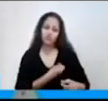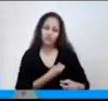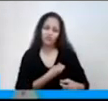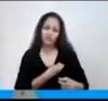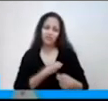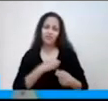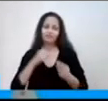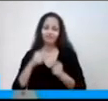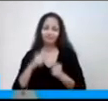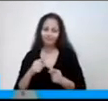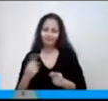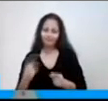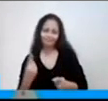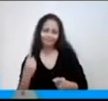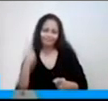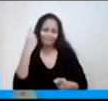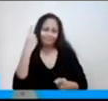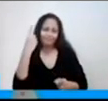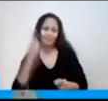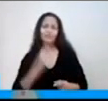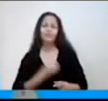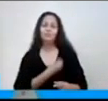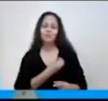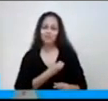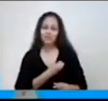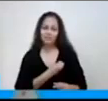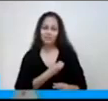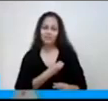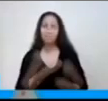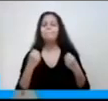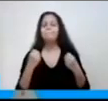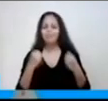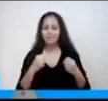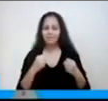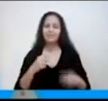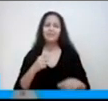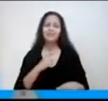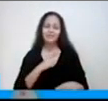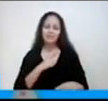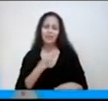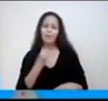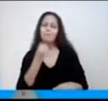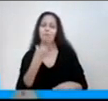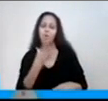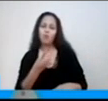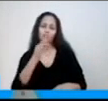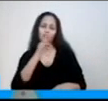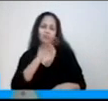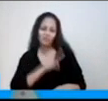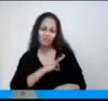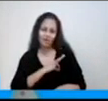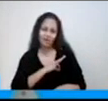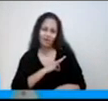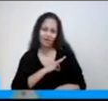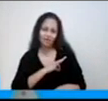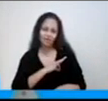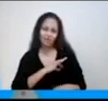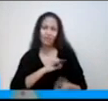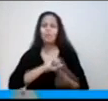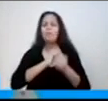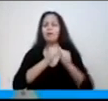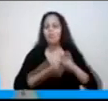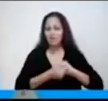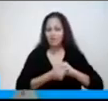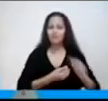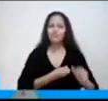grandes cidades ele é mais alto. Para se viver lá tem que se ter um bom salário, né? Para conseguir ter uma qualidade de vida é necessário